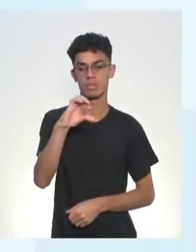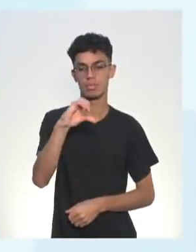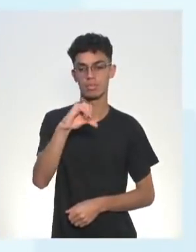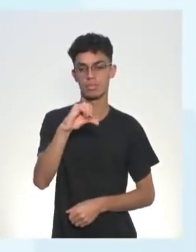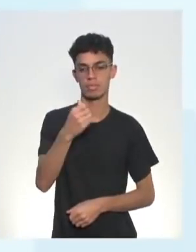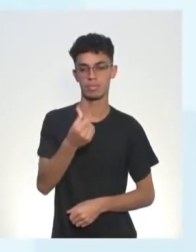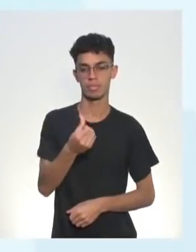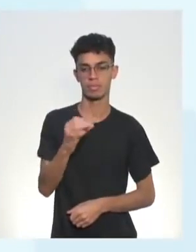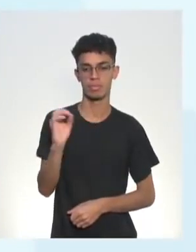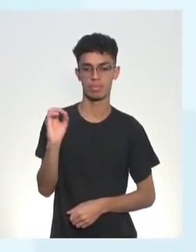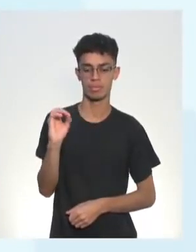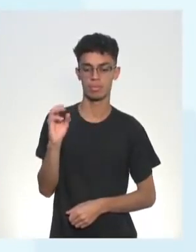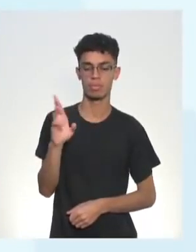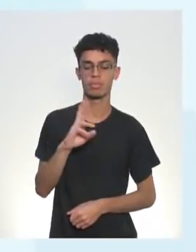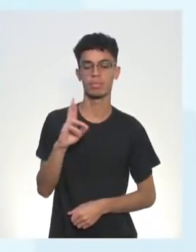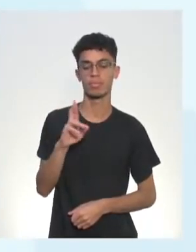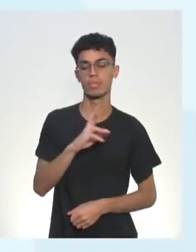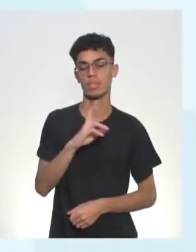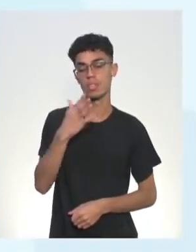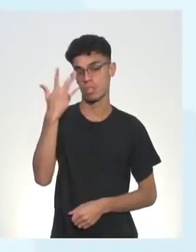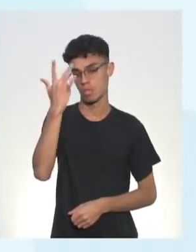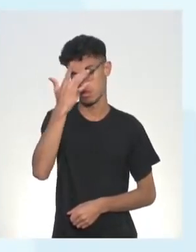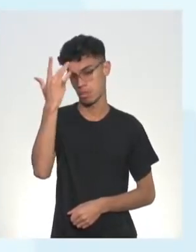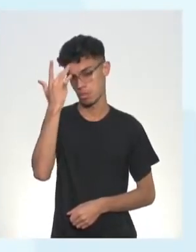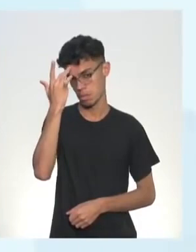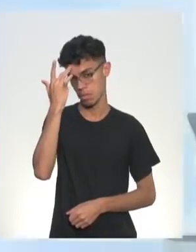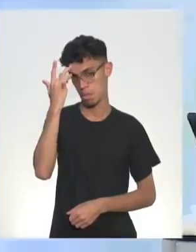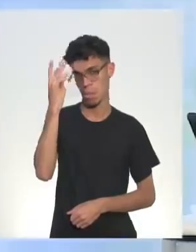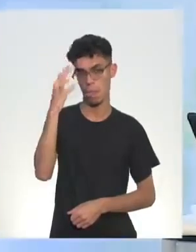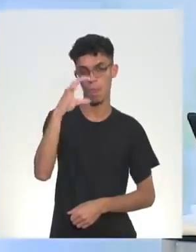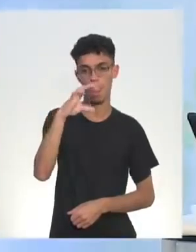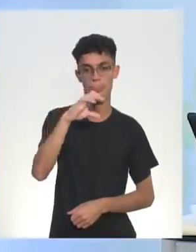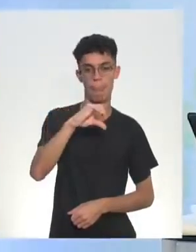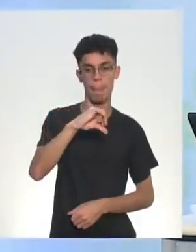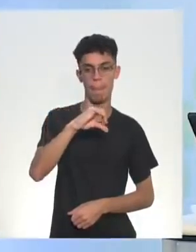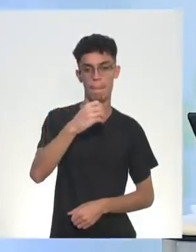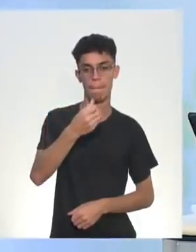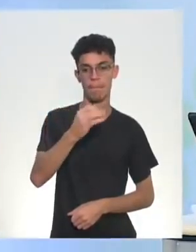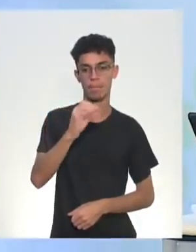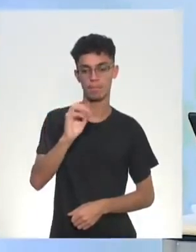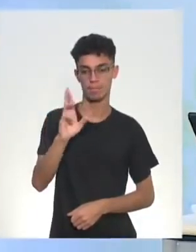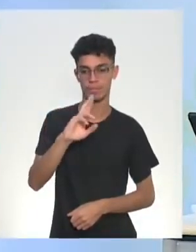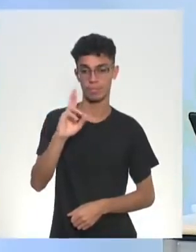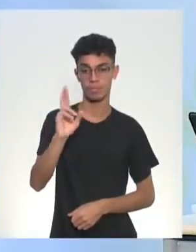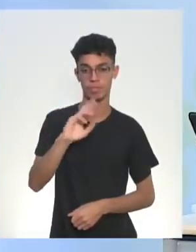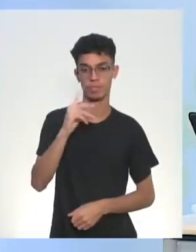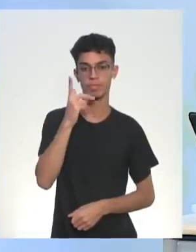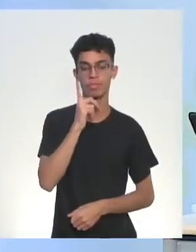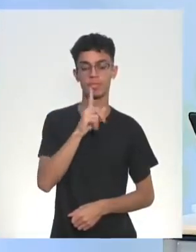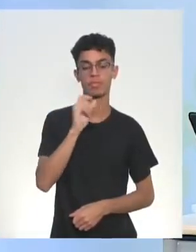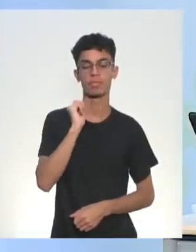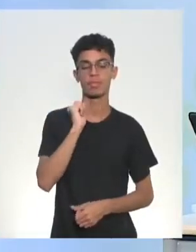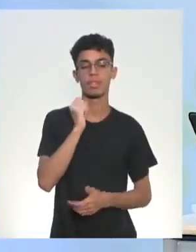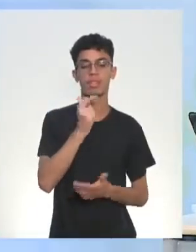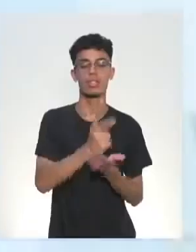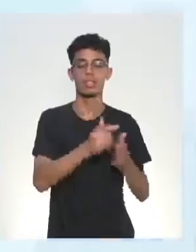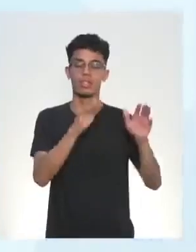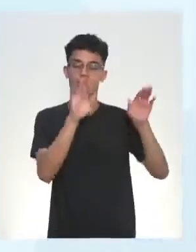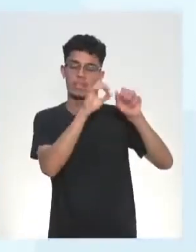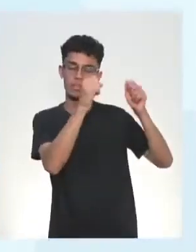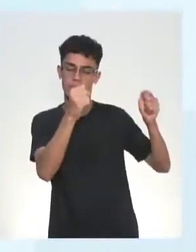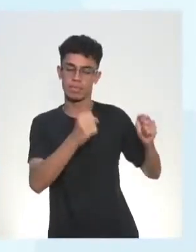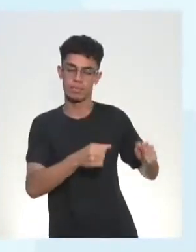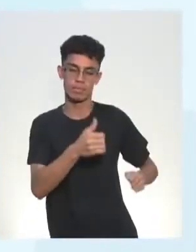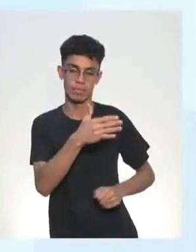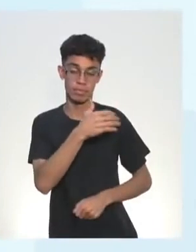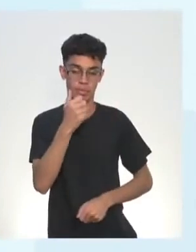6.960 reais. Então, a pessoa paga 960 reais a mais para poder ter essa geladeira pagando aí a prazo, tá bom?